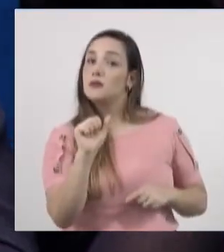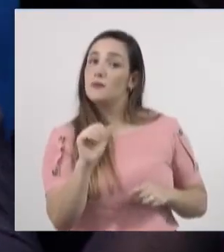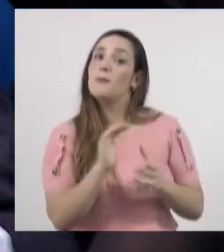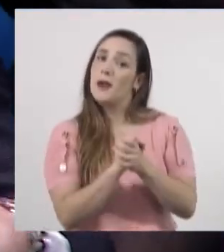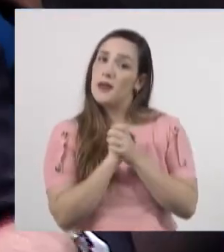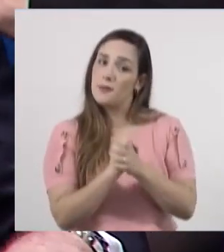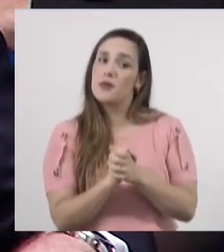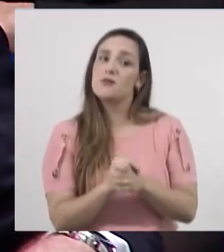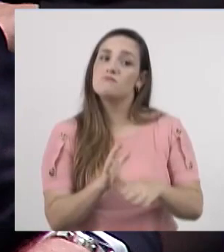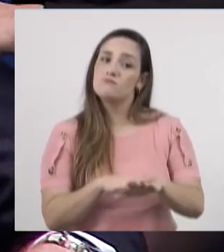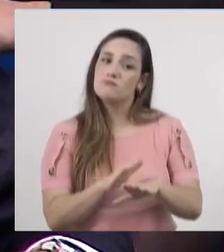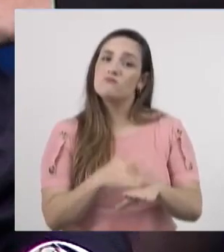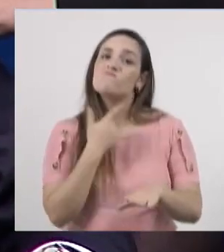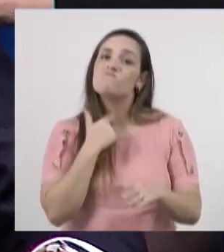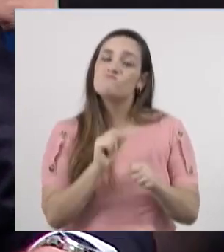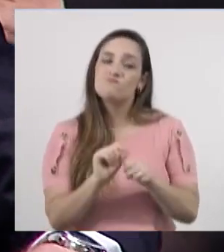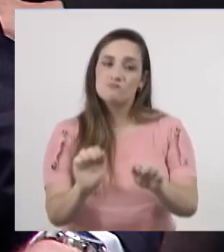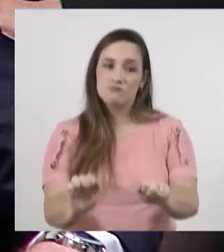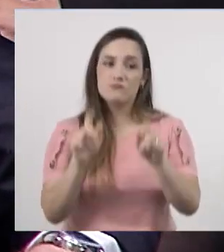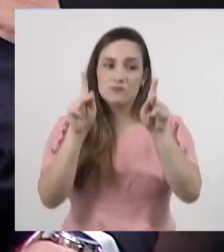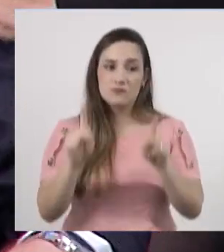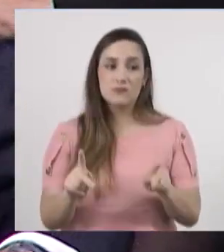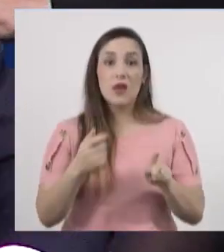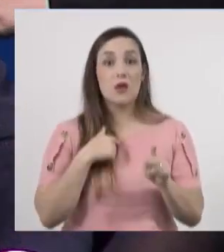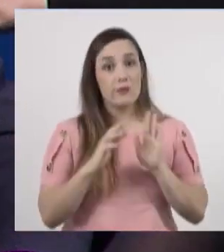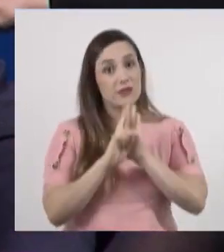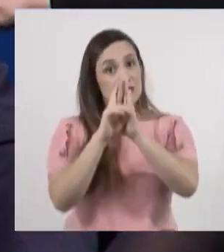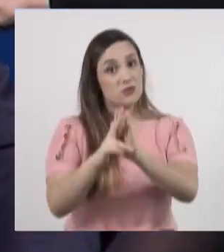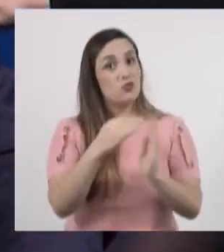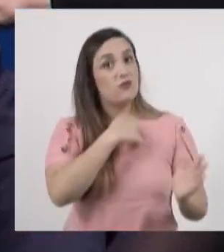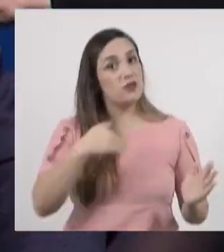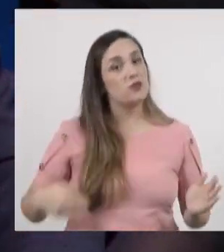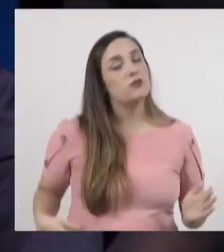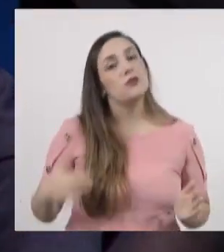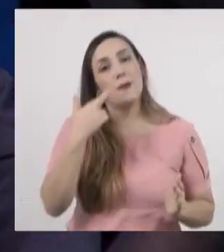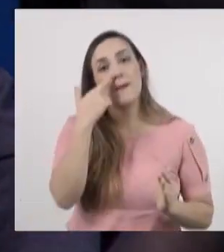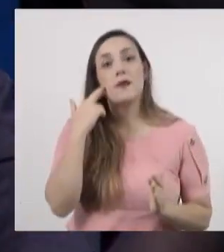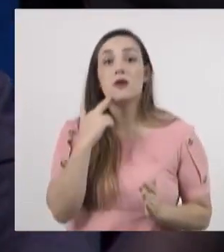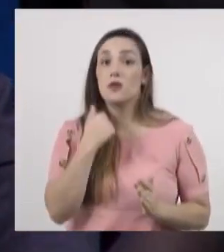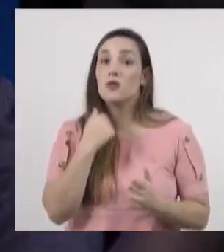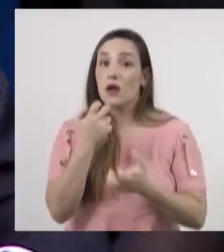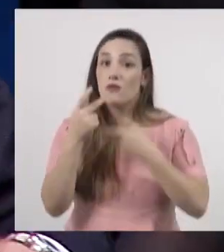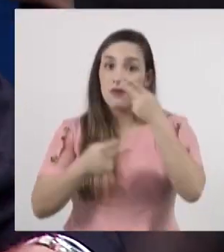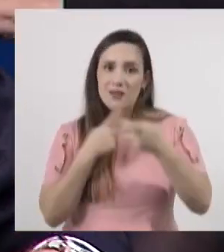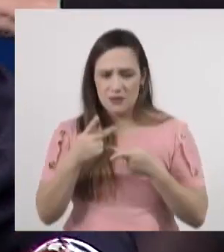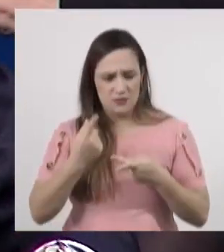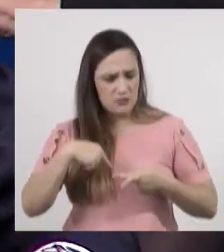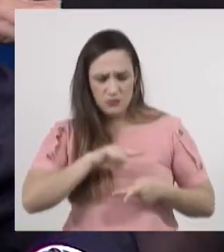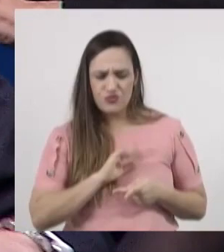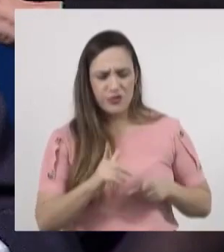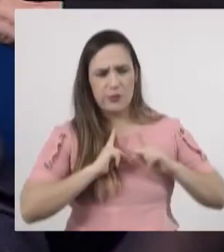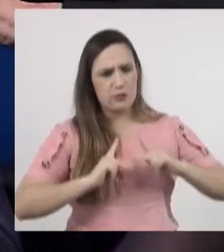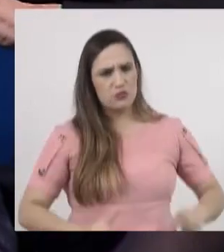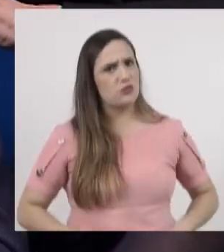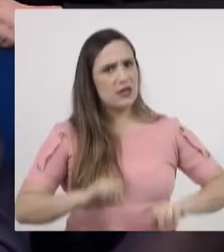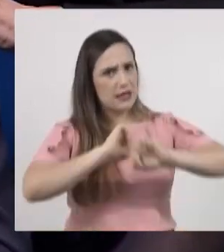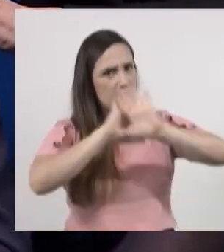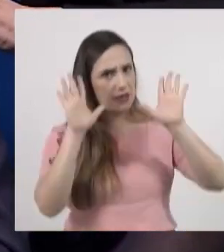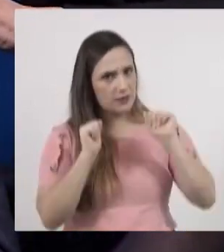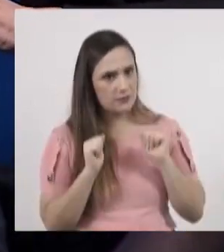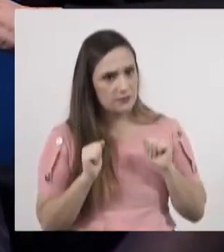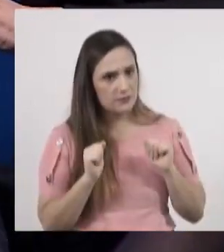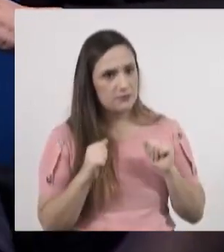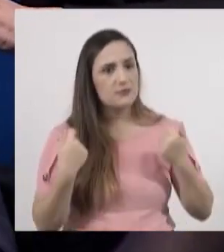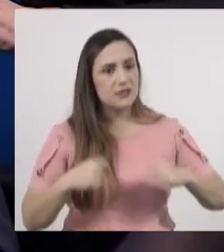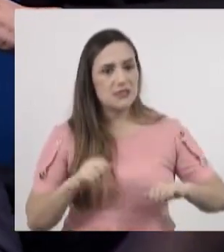Eu quero destacar aqui, em nome do governador Eduardo Riedel, primeiro, que nós, Paulo, temos uma posição muito clara no governo, que é